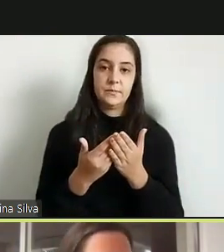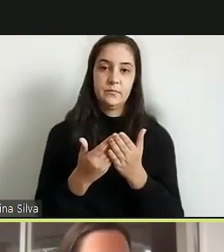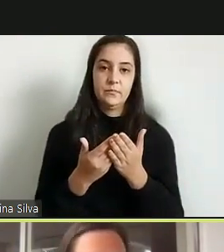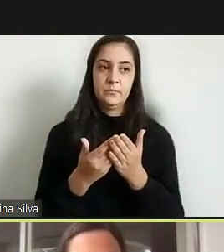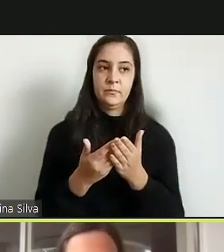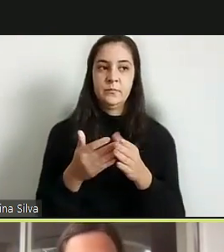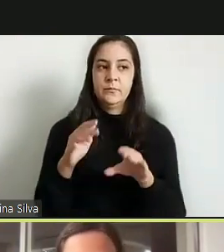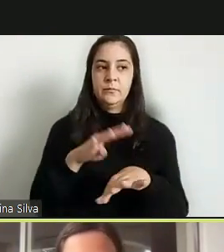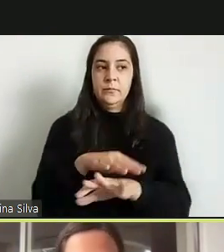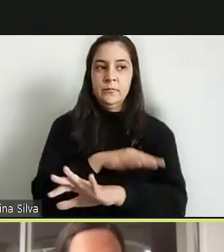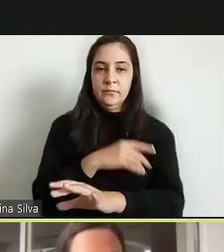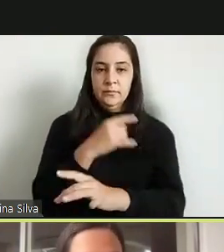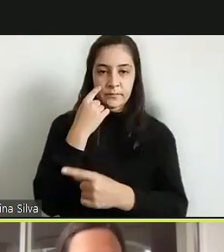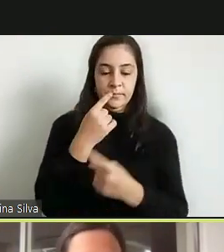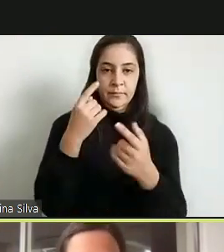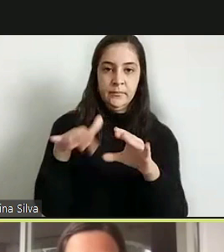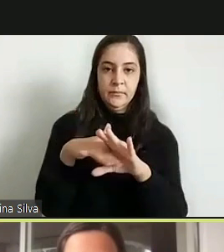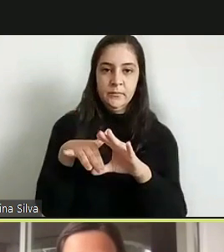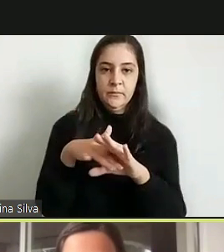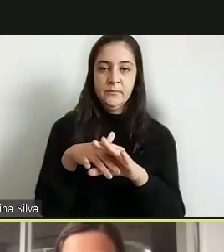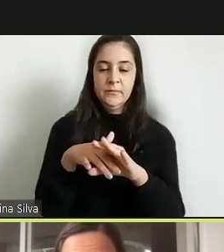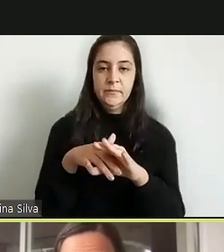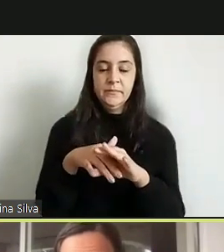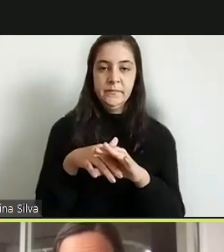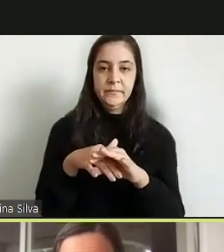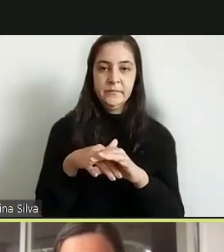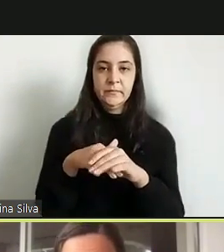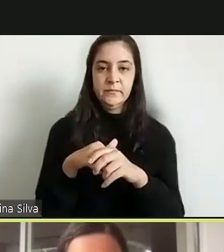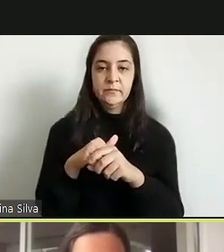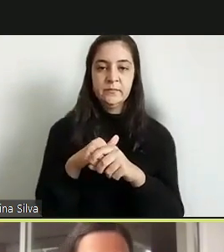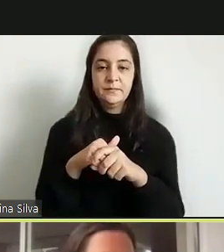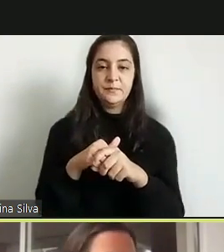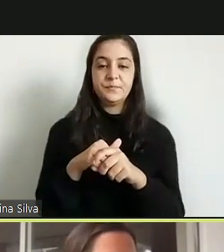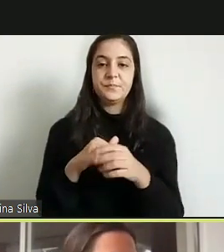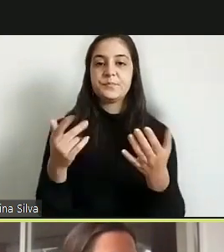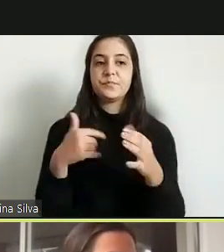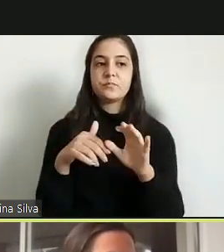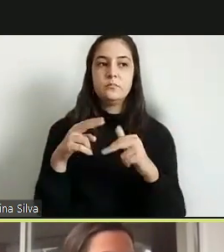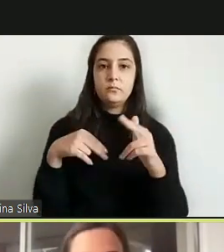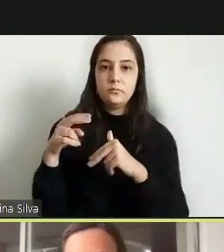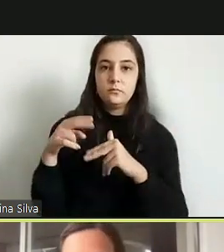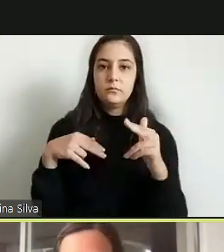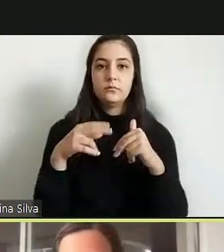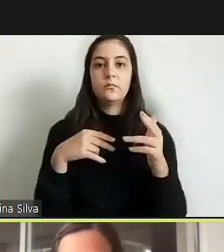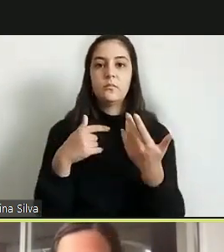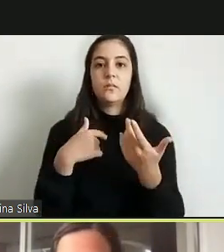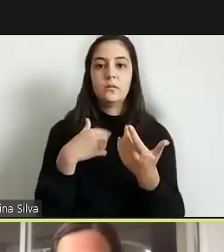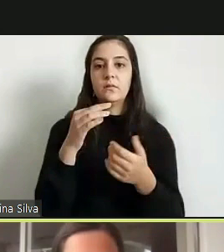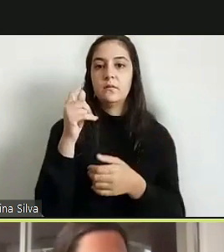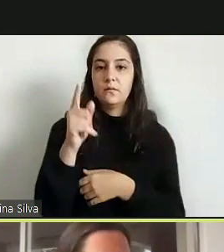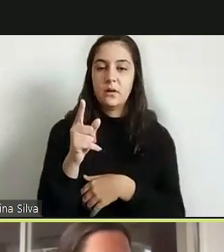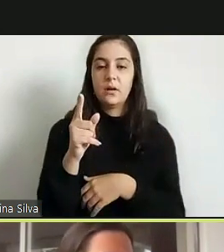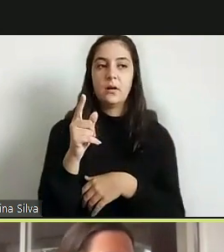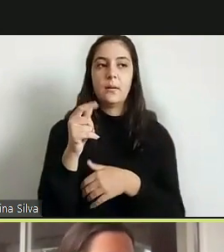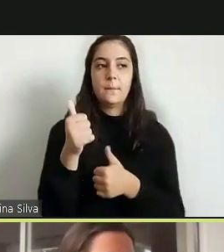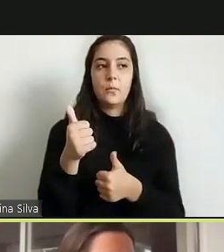própria administração pública a priori mais construtiva, mais de boa fé, de que os cidadãos